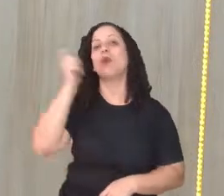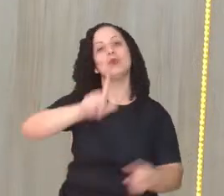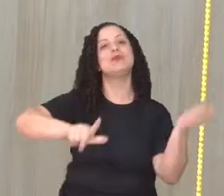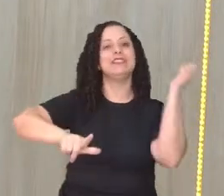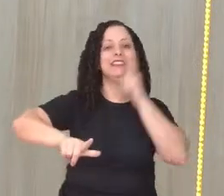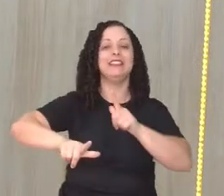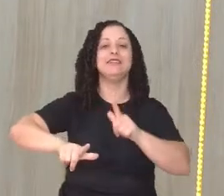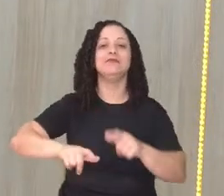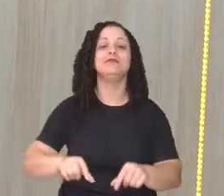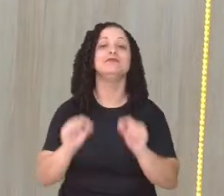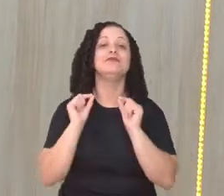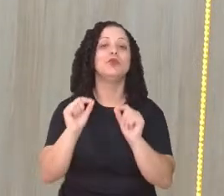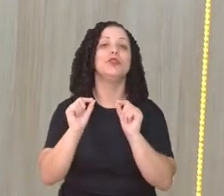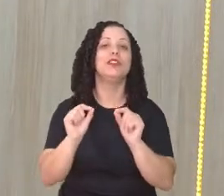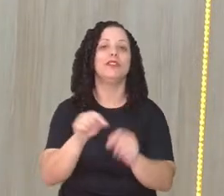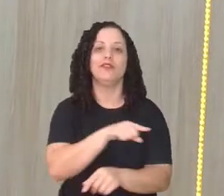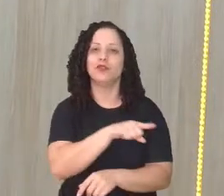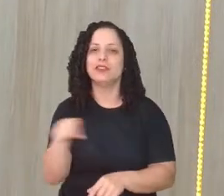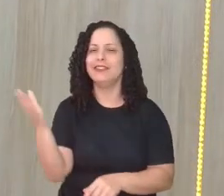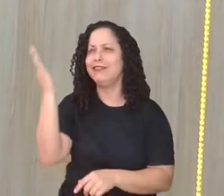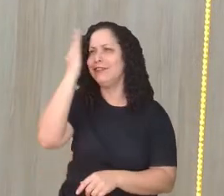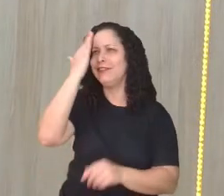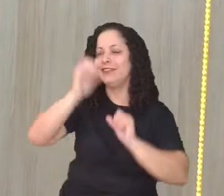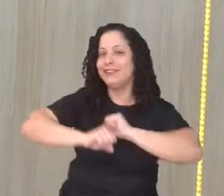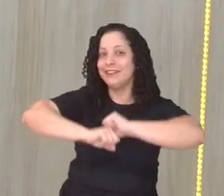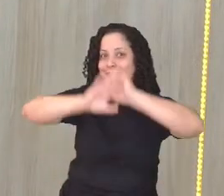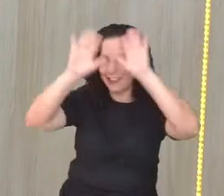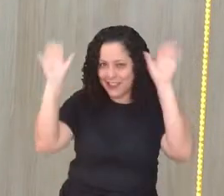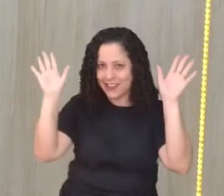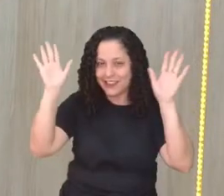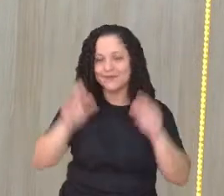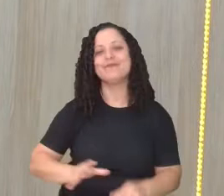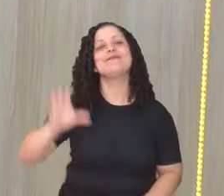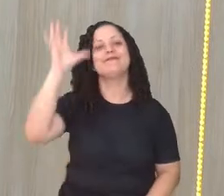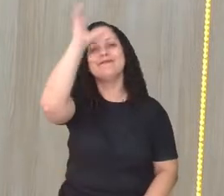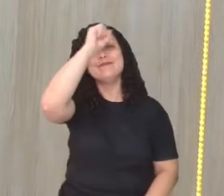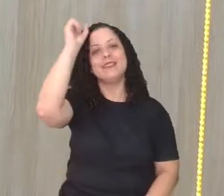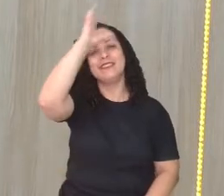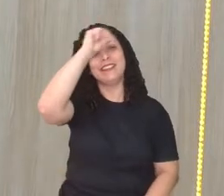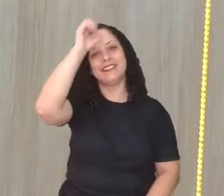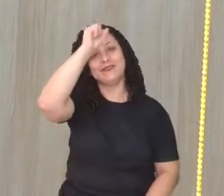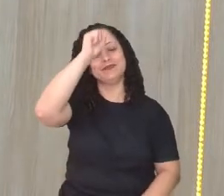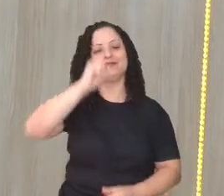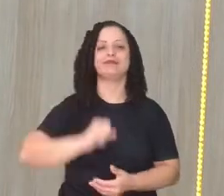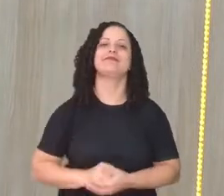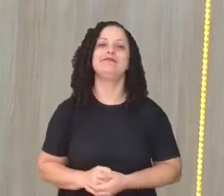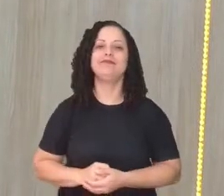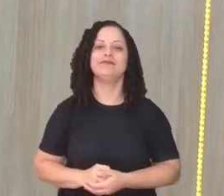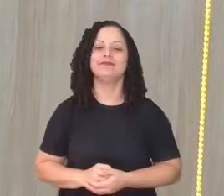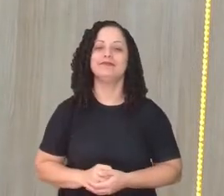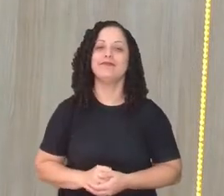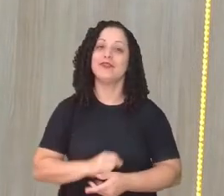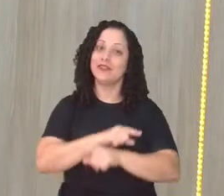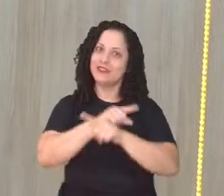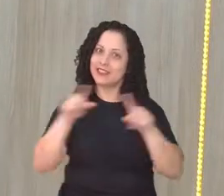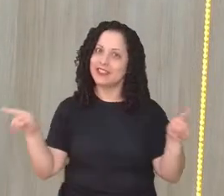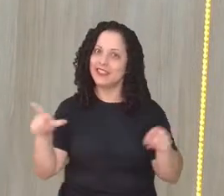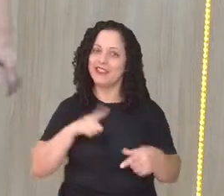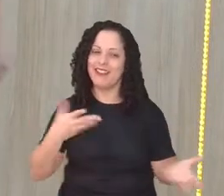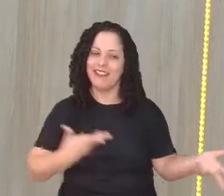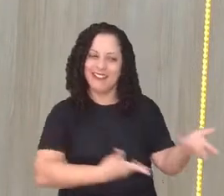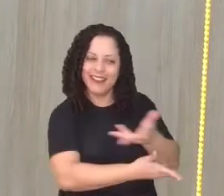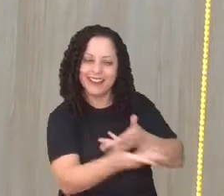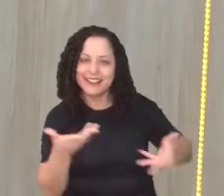lá. Aonde? Que você compreenda, que você aprenda. e que você faça as